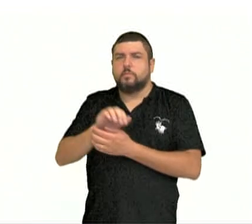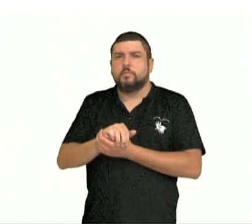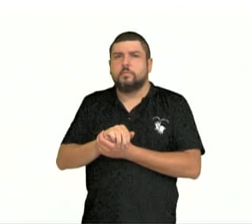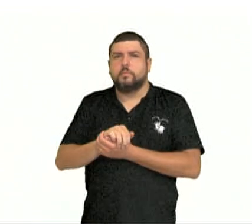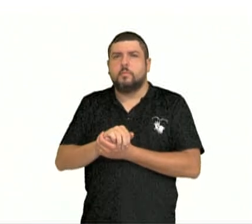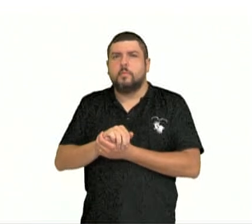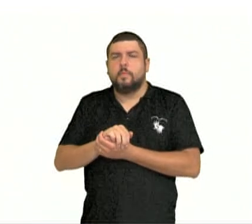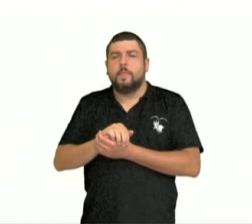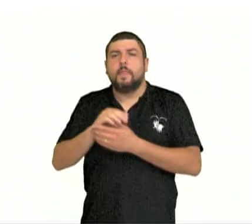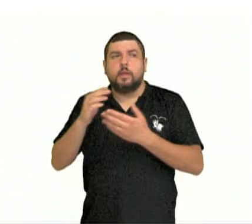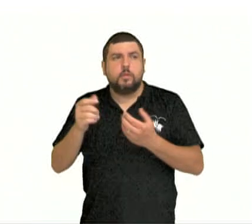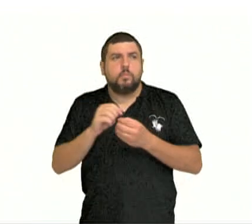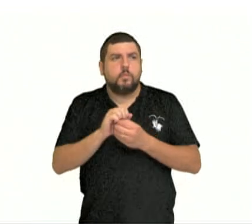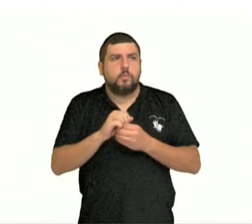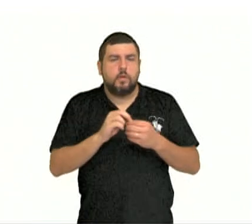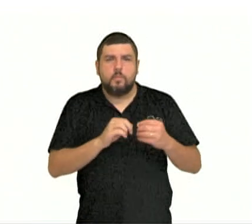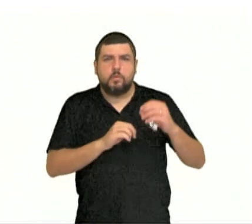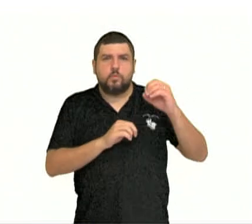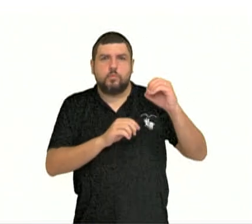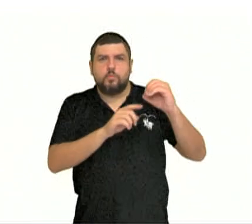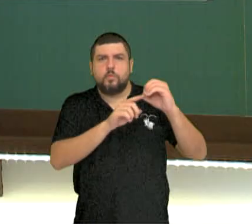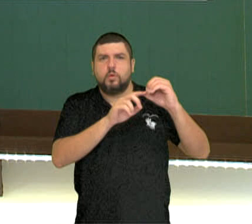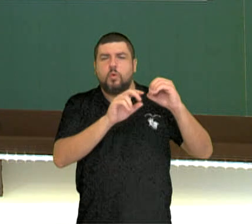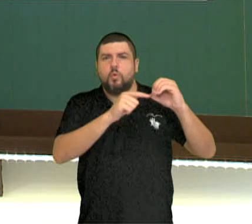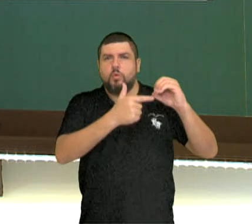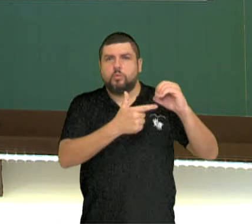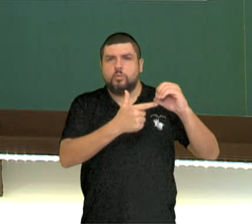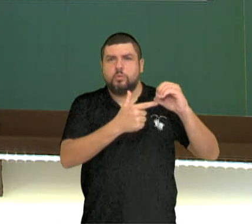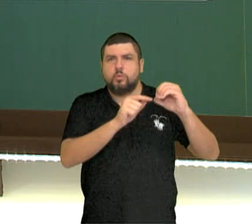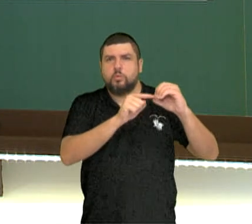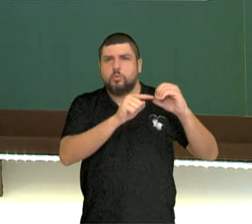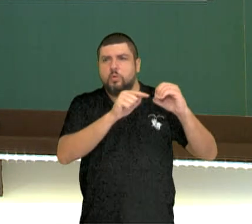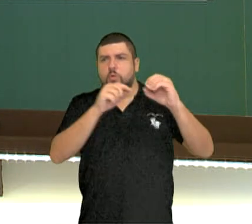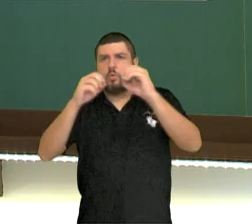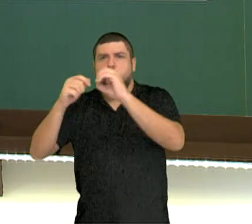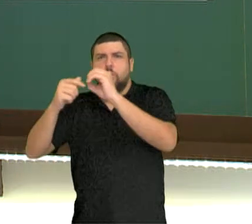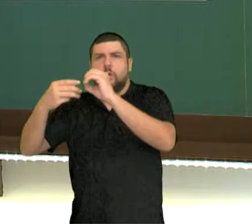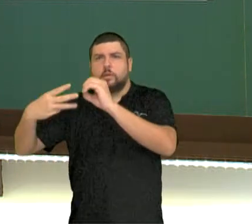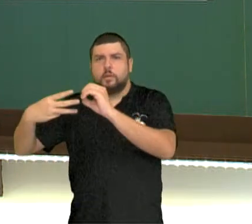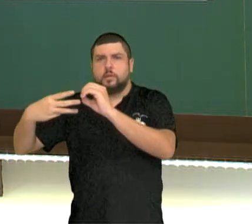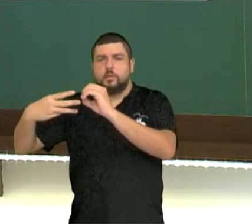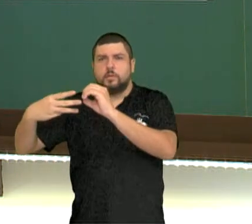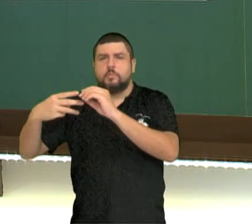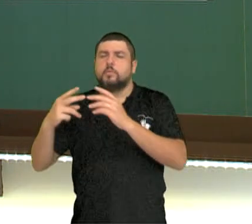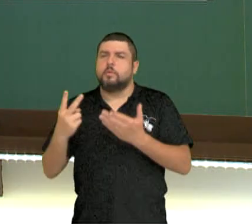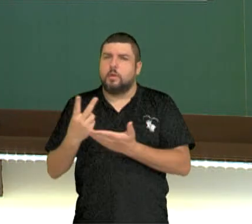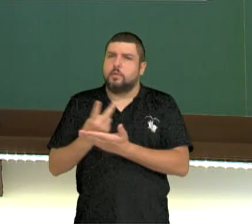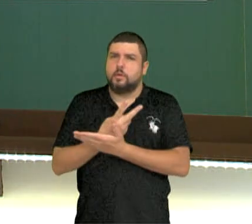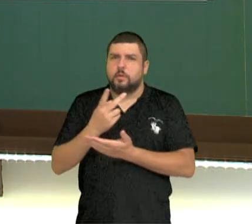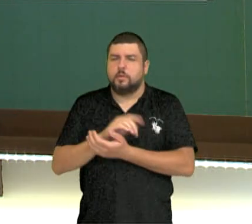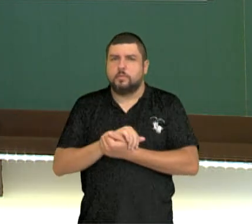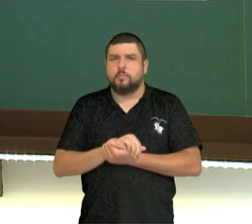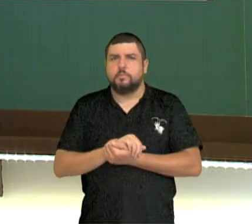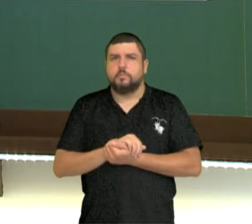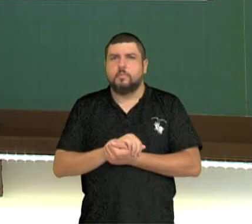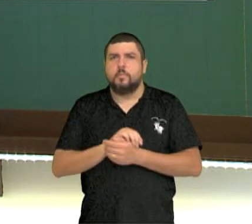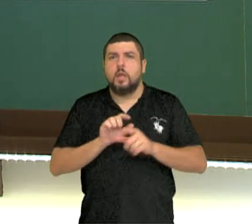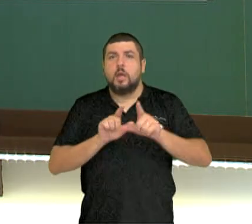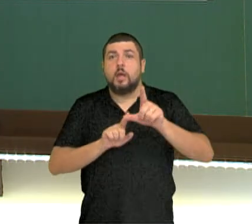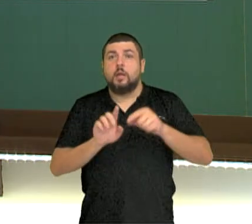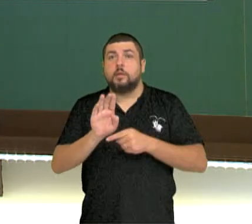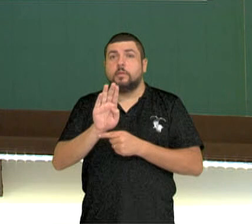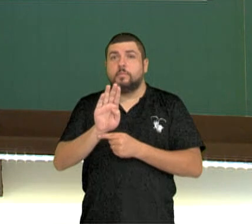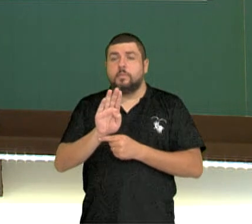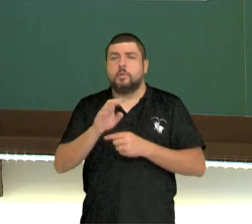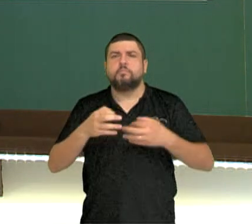reagente e 3 no produto. Então, já descartamos. Tenho certeza que você acertou. E a B é a equação